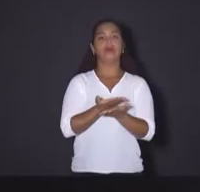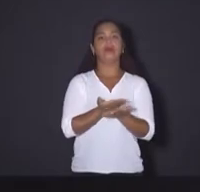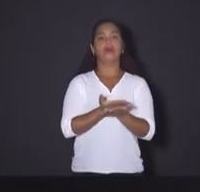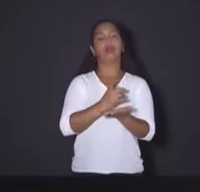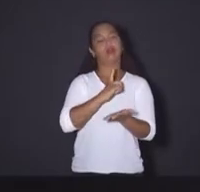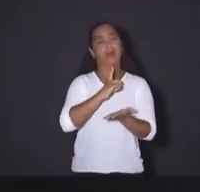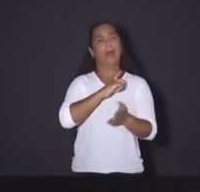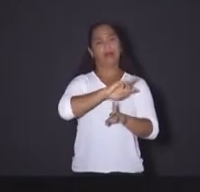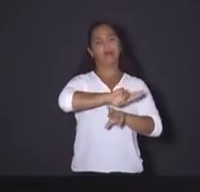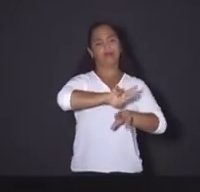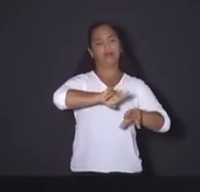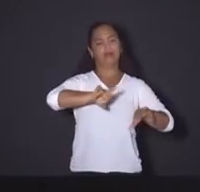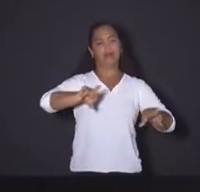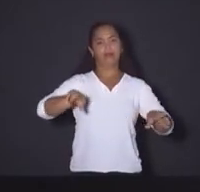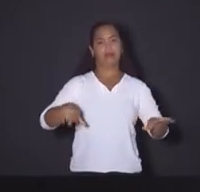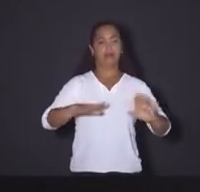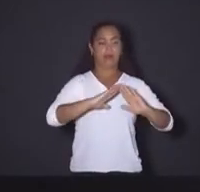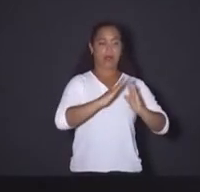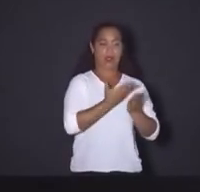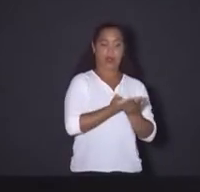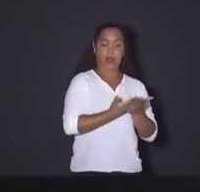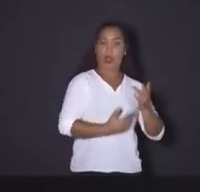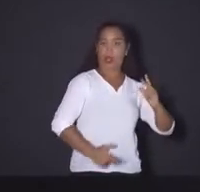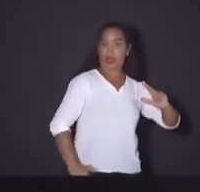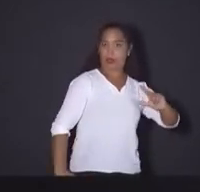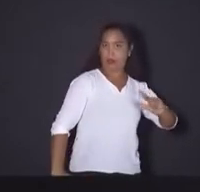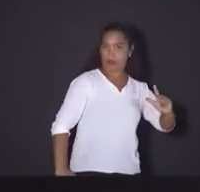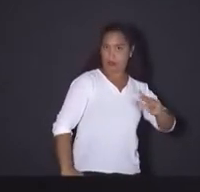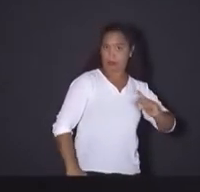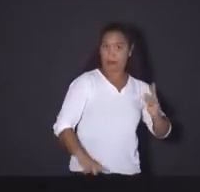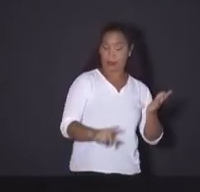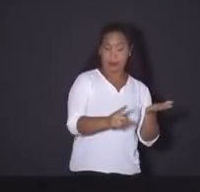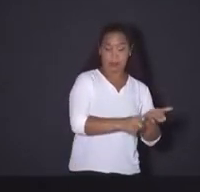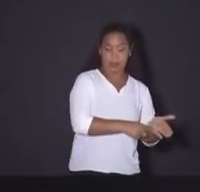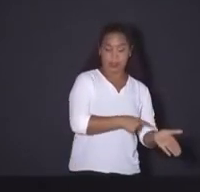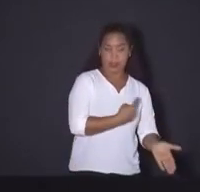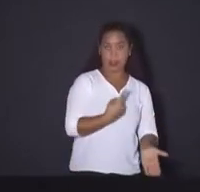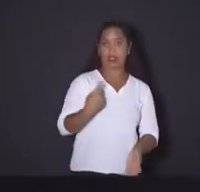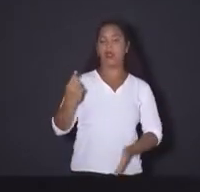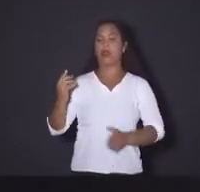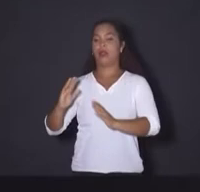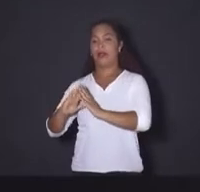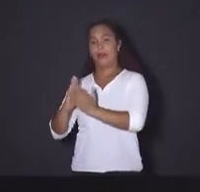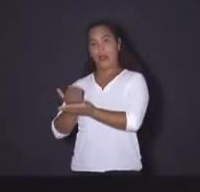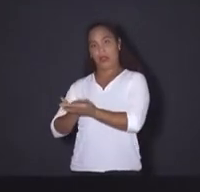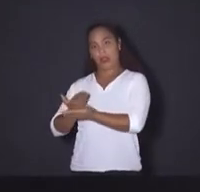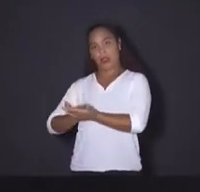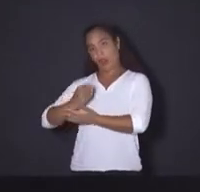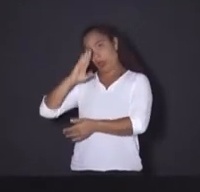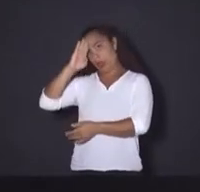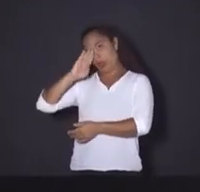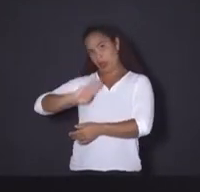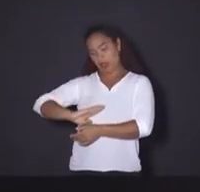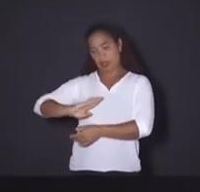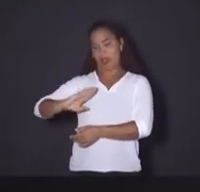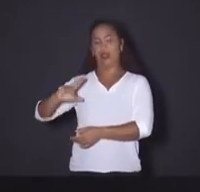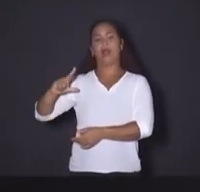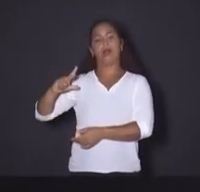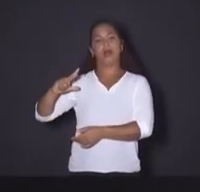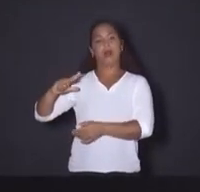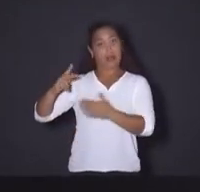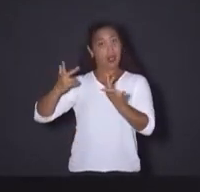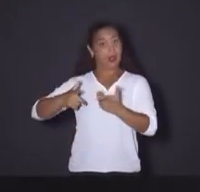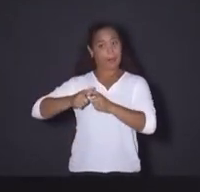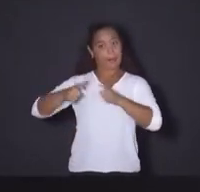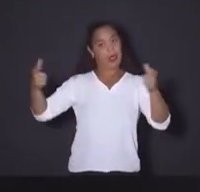vai ter uma escola particular, que é majoritariamente branca, e uma escola pública, que é majoritariamente